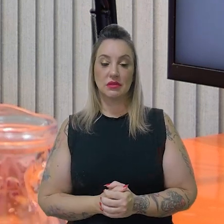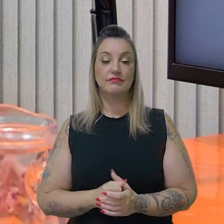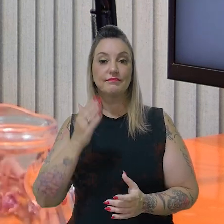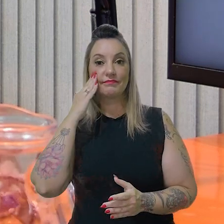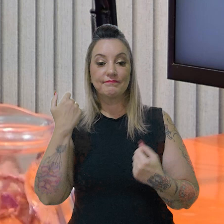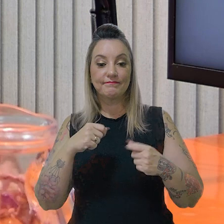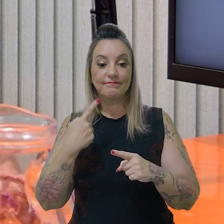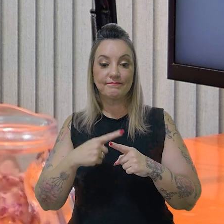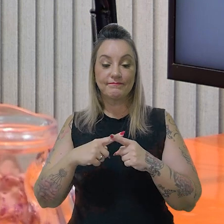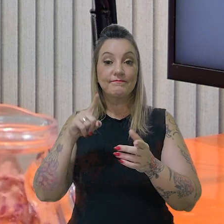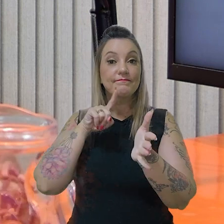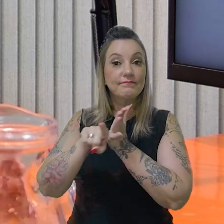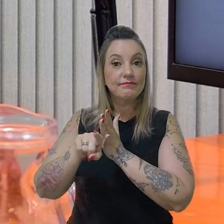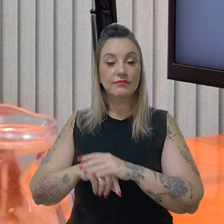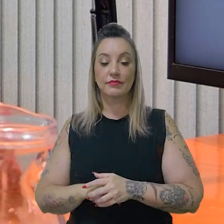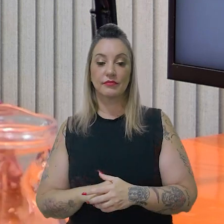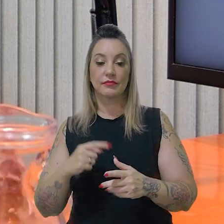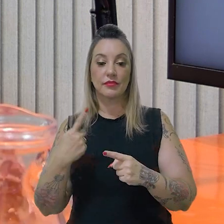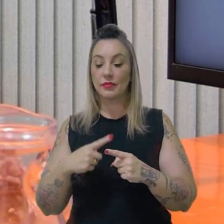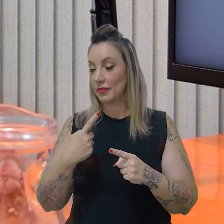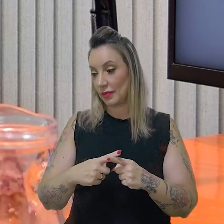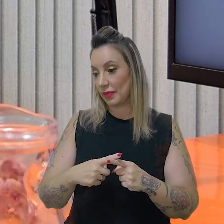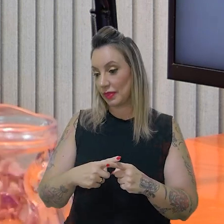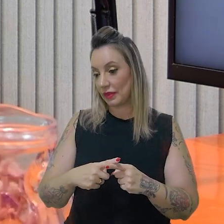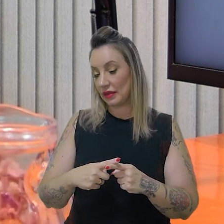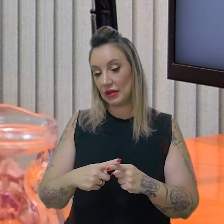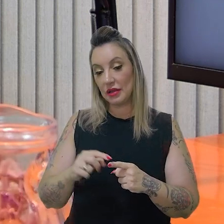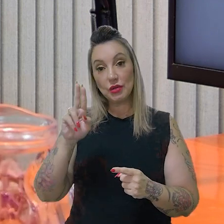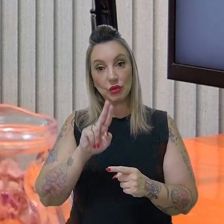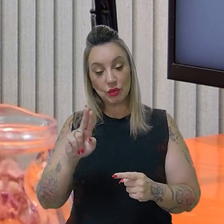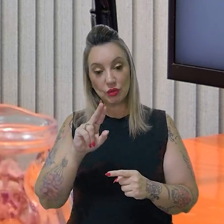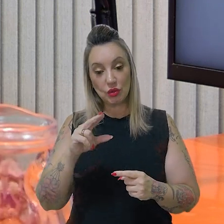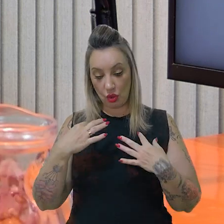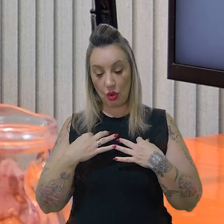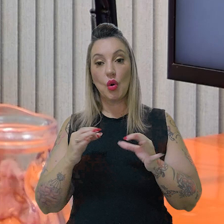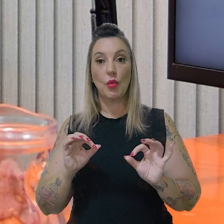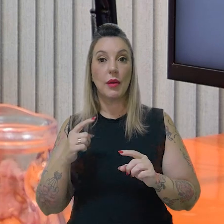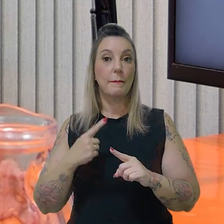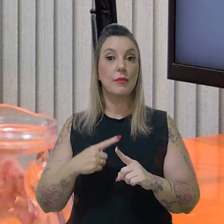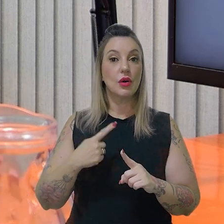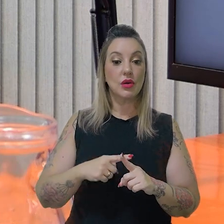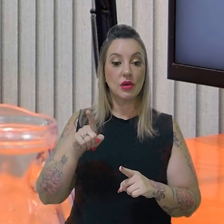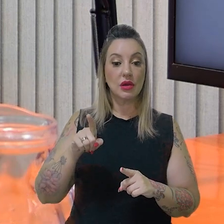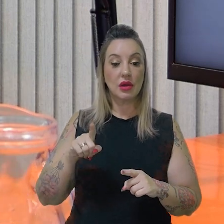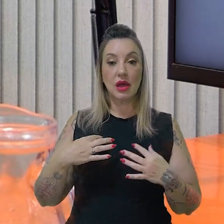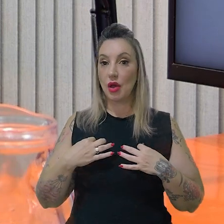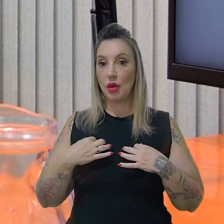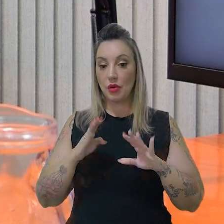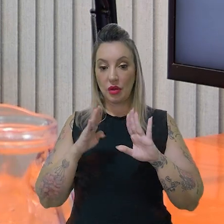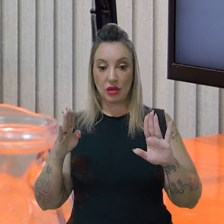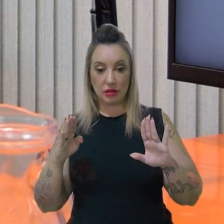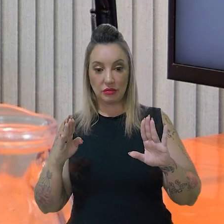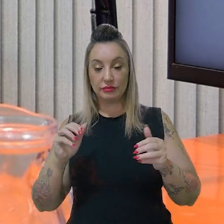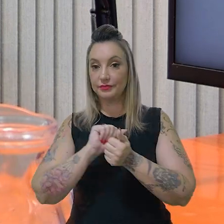que a gente fez aquela pergunta porque que a gente aplicou aquele look Por que que aquele guarda-roupa a gente